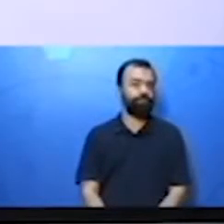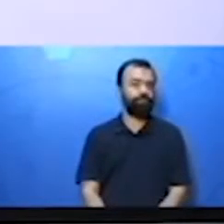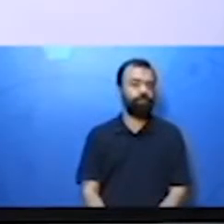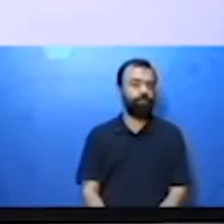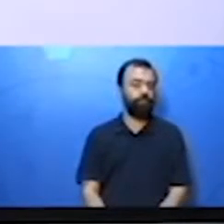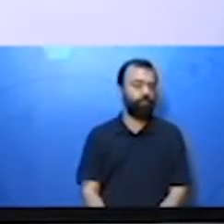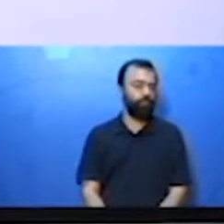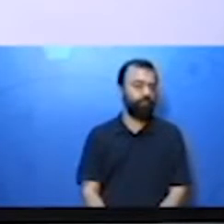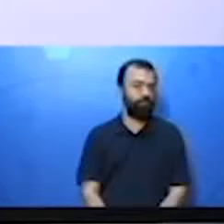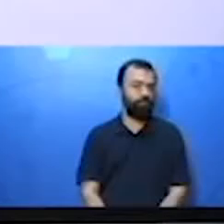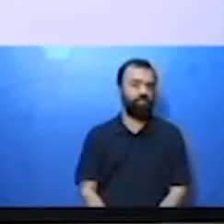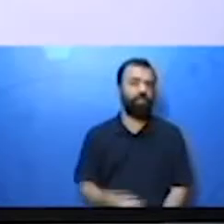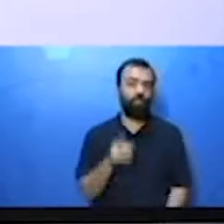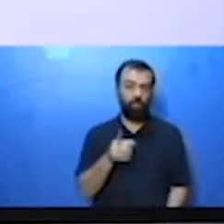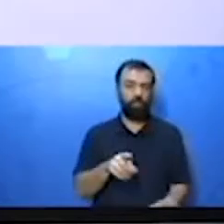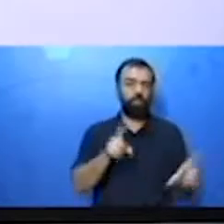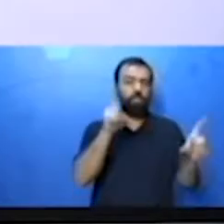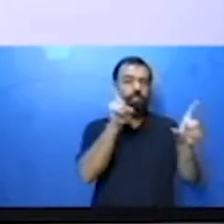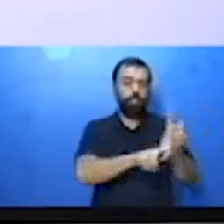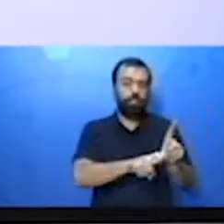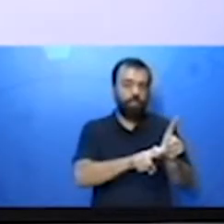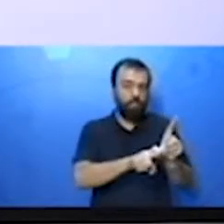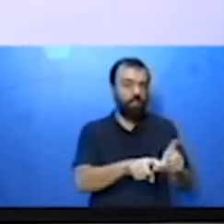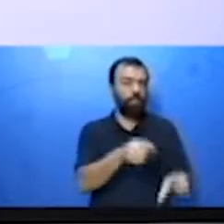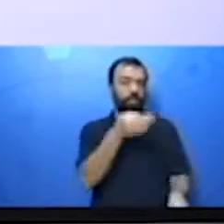Então, você ficou dependente dele.